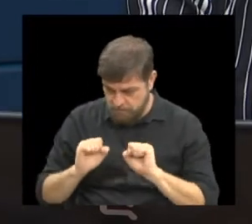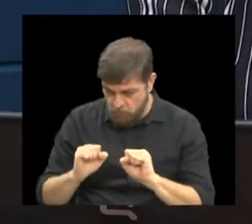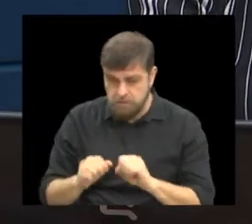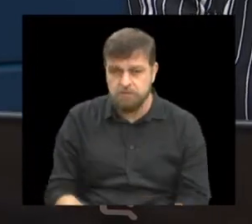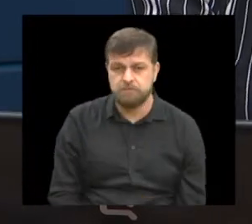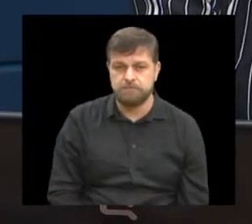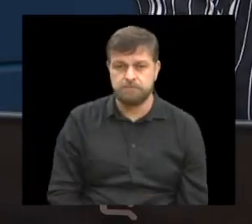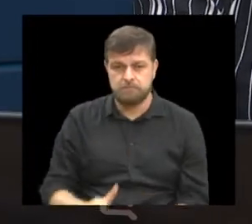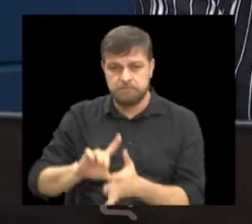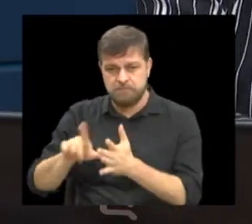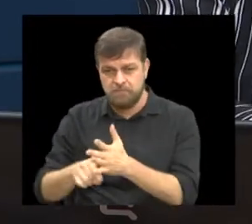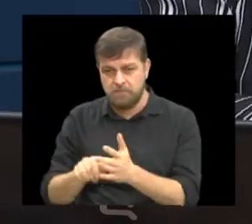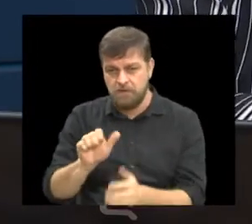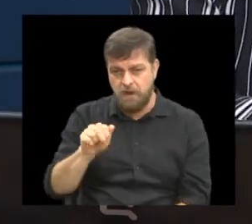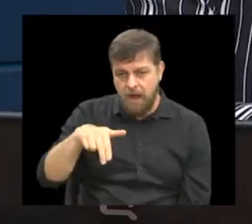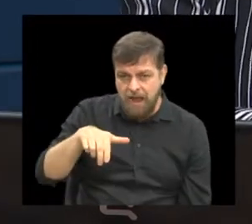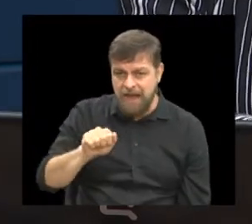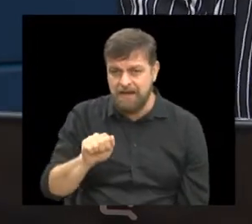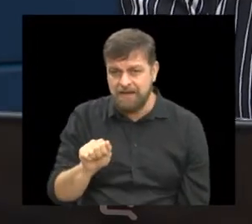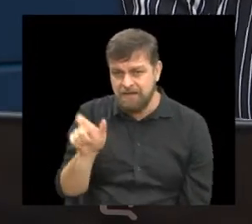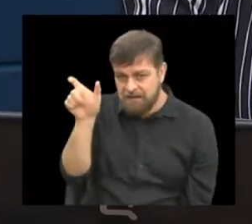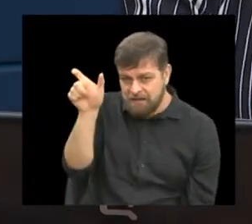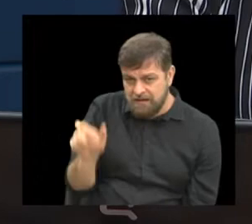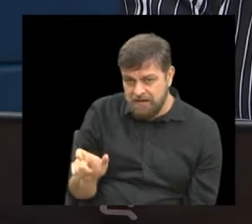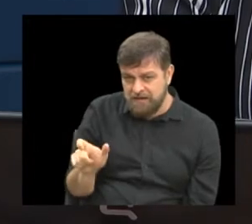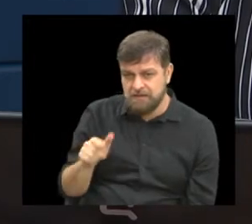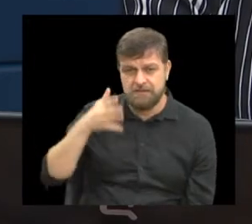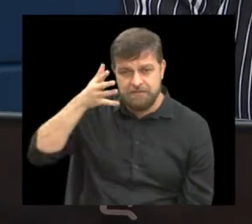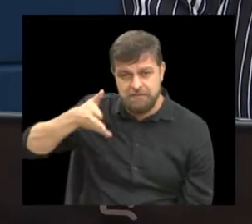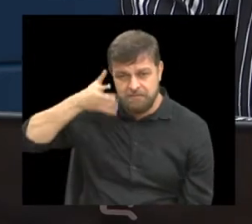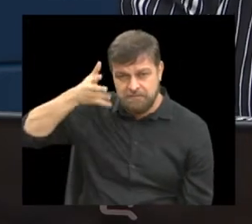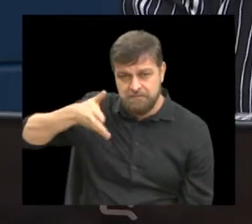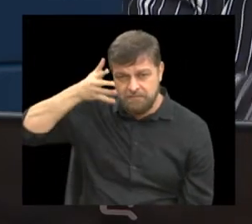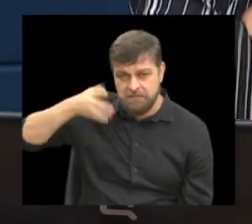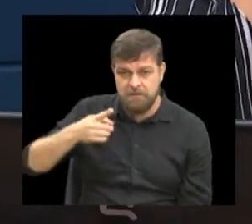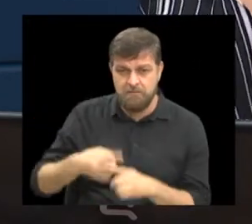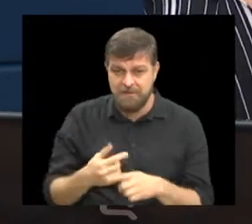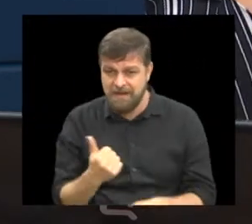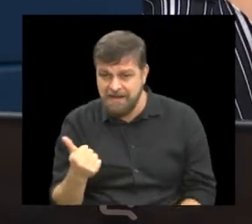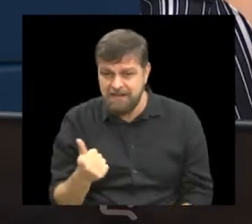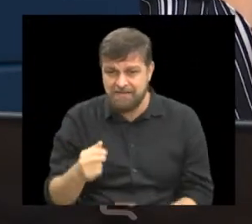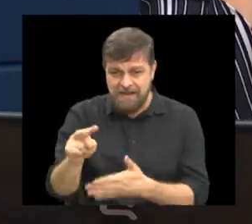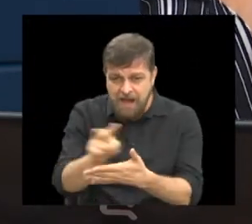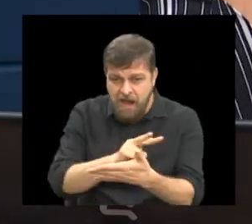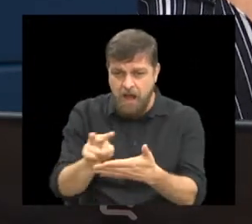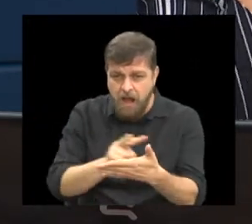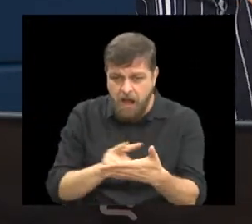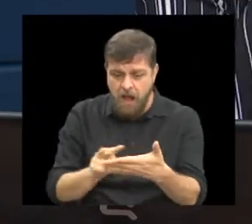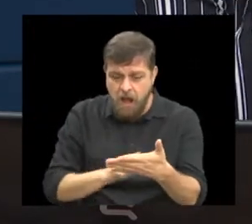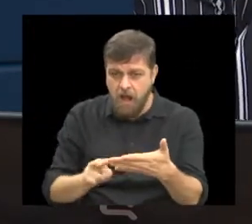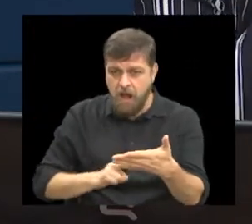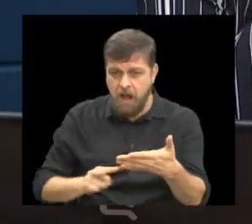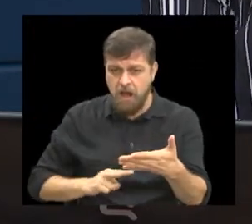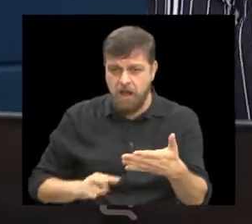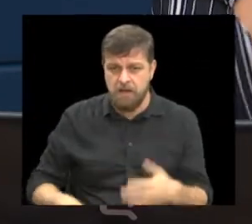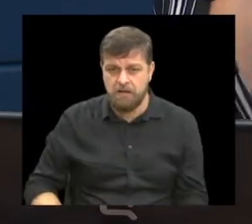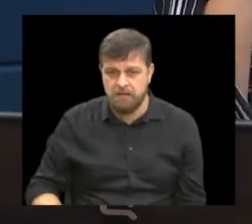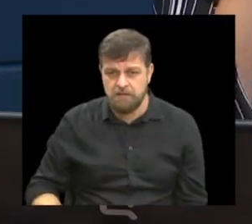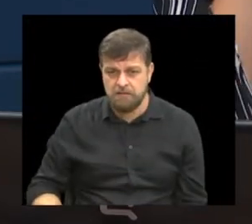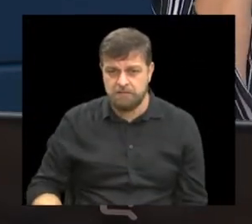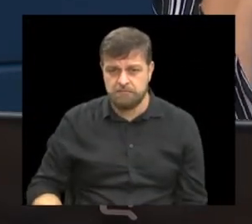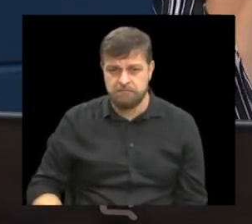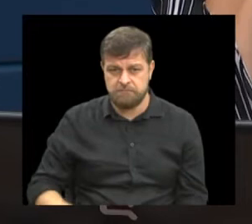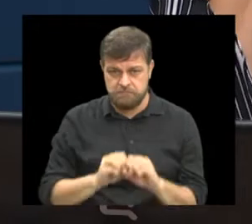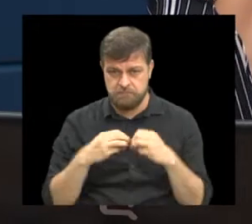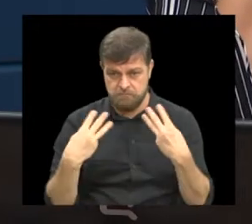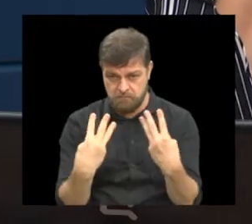Ana, a gente vai mudar um pouquinho a configuração dessa palestra, porque a Ana vai ler todos os